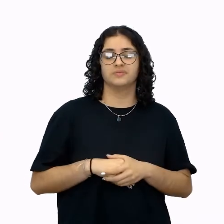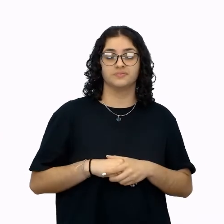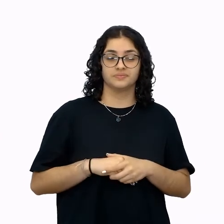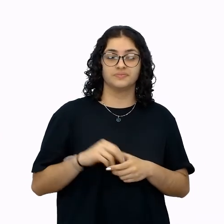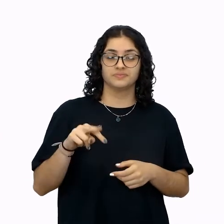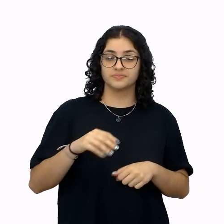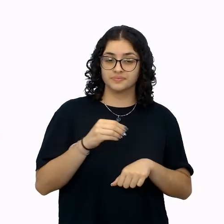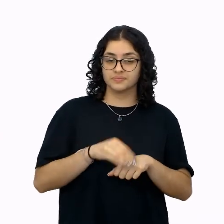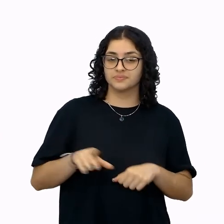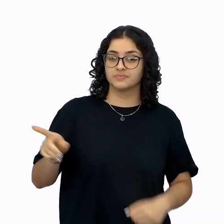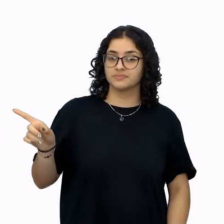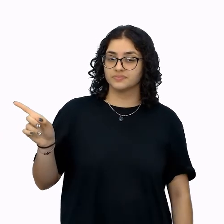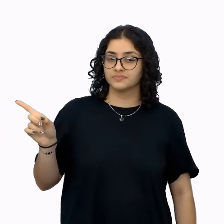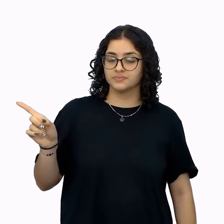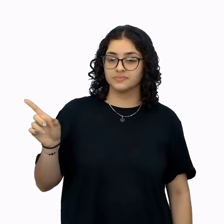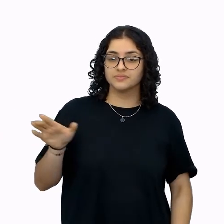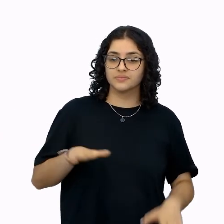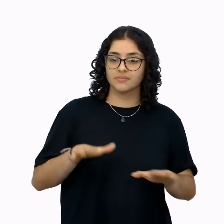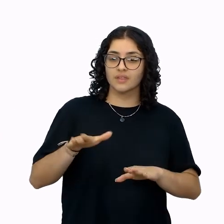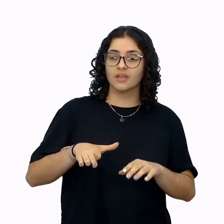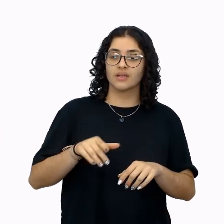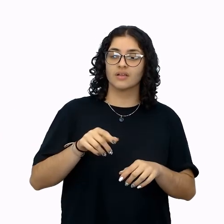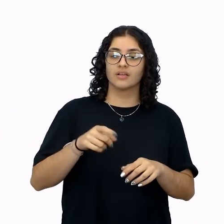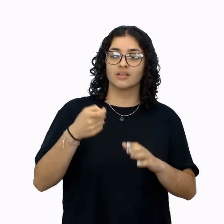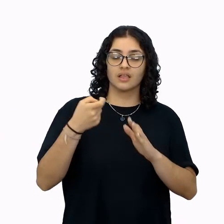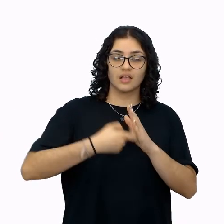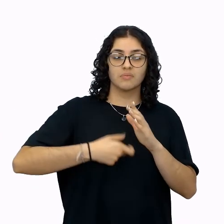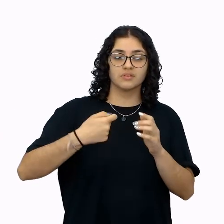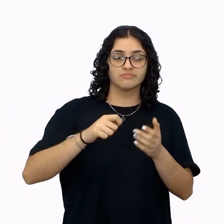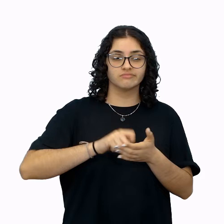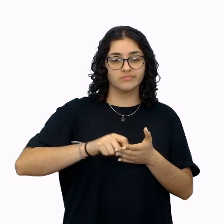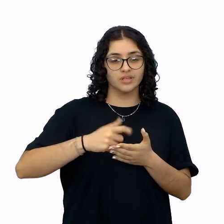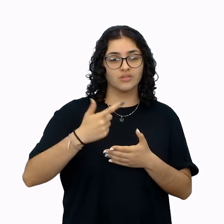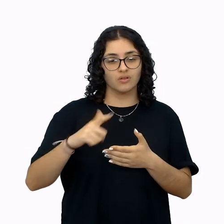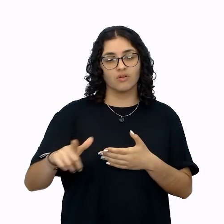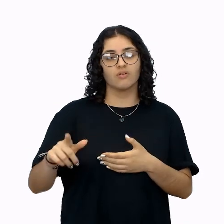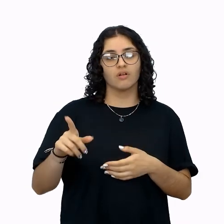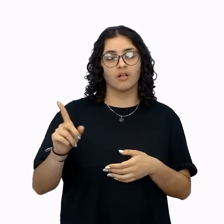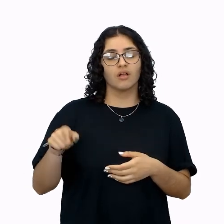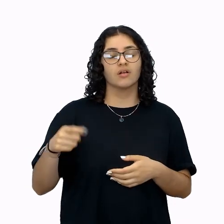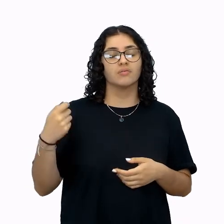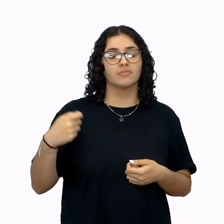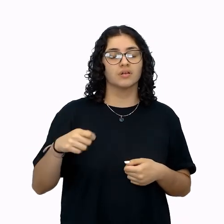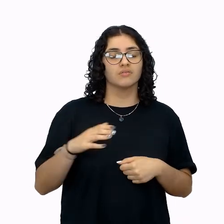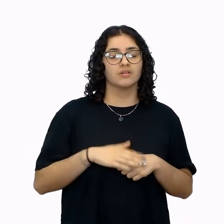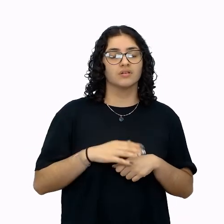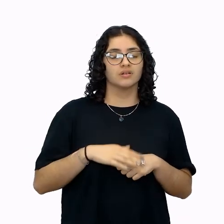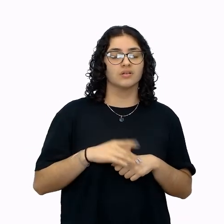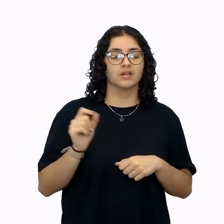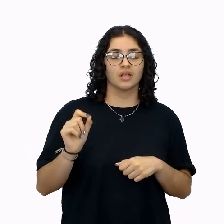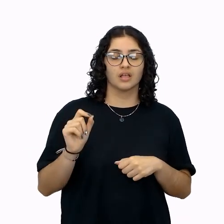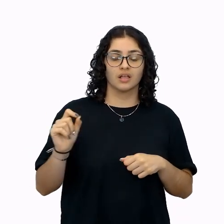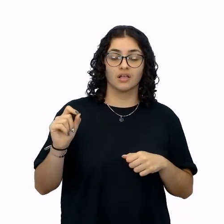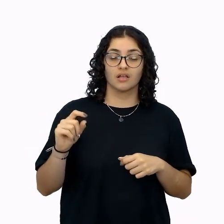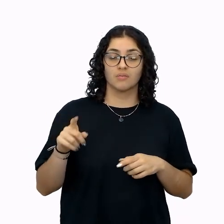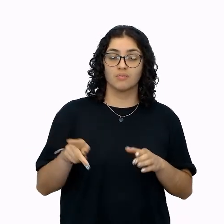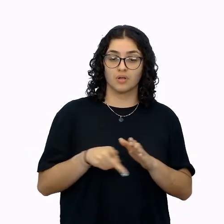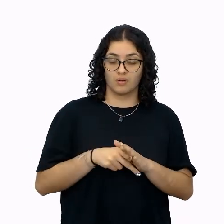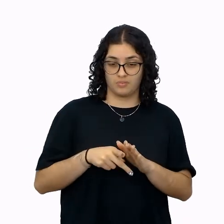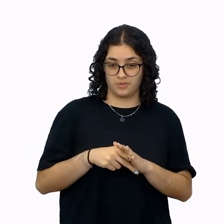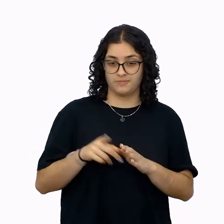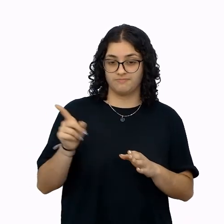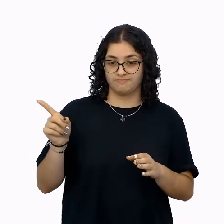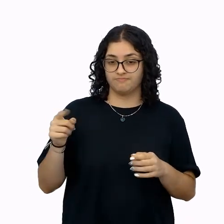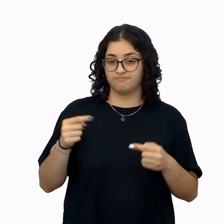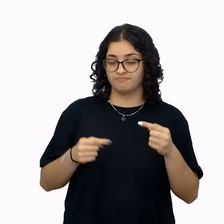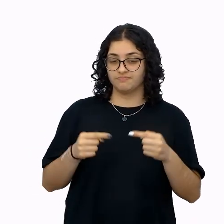como sugestão, antes de ser publicado o texto, deve ser revisado e reescrito, e essa ação deve partir da análise dos aspectos discursivos, se